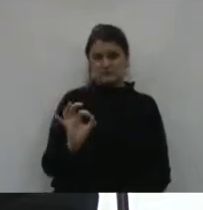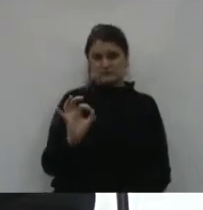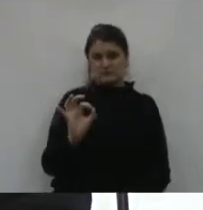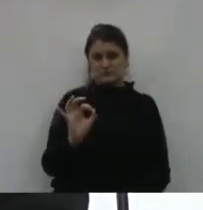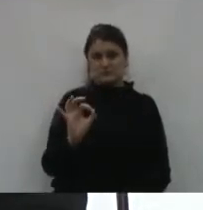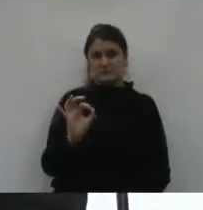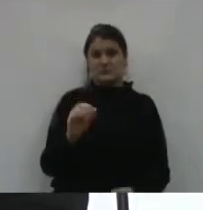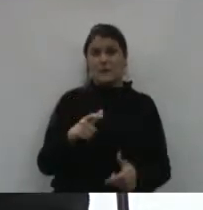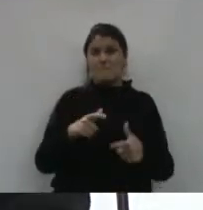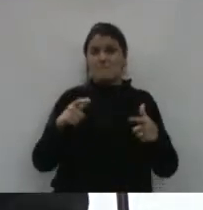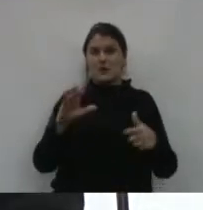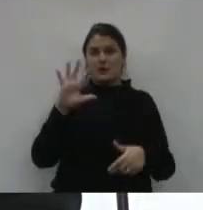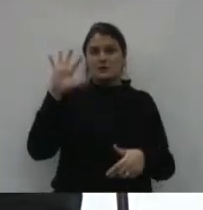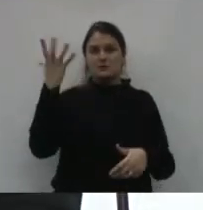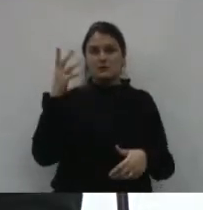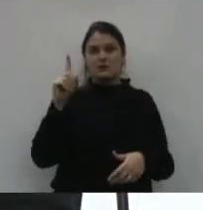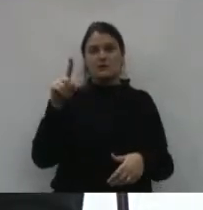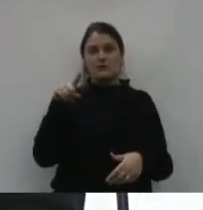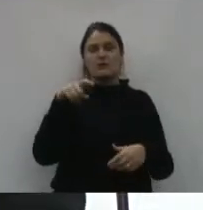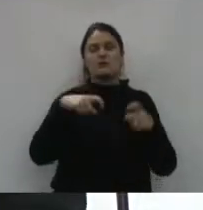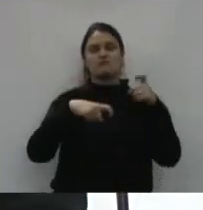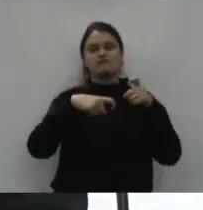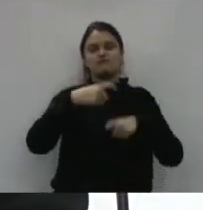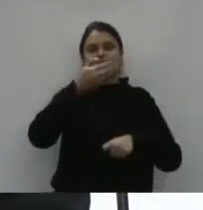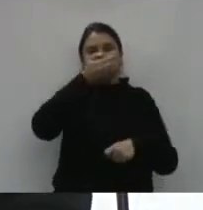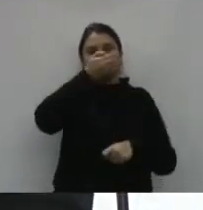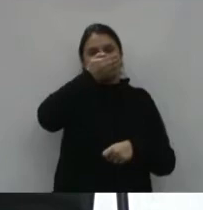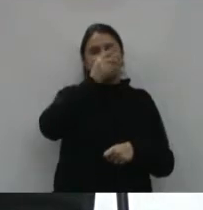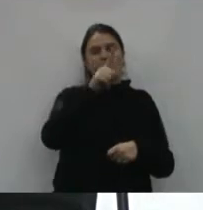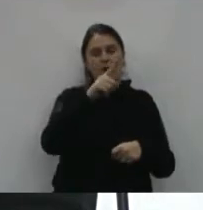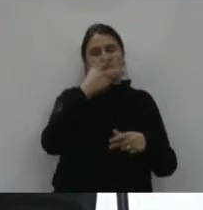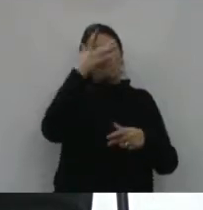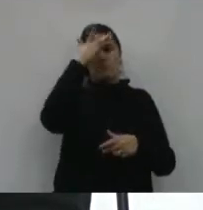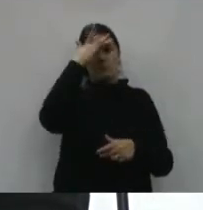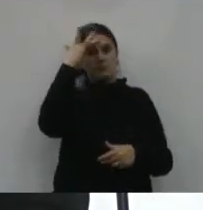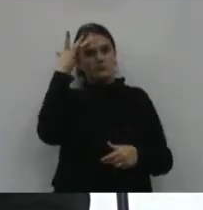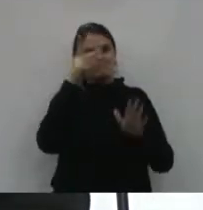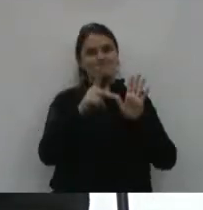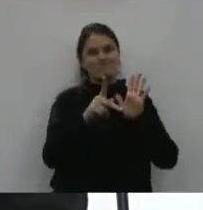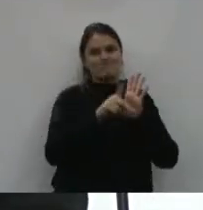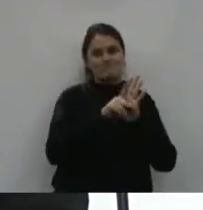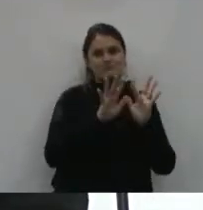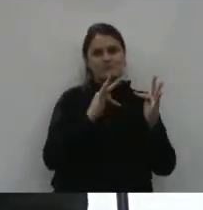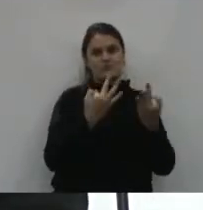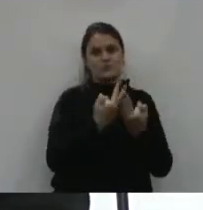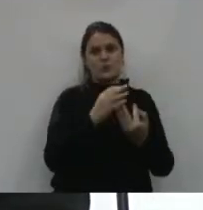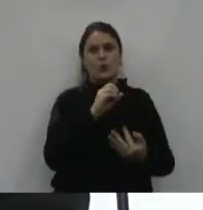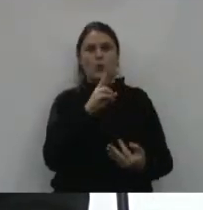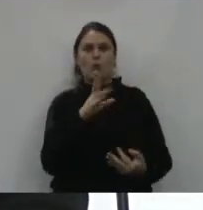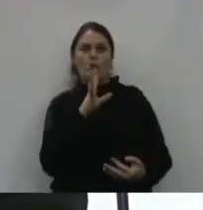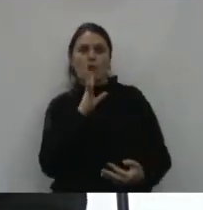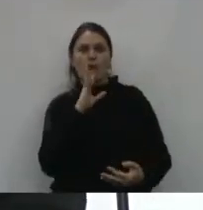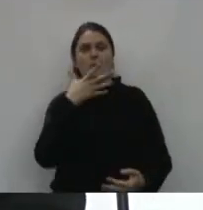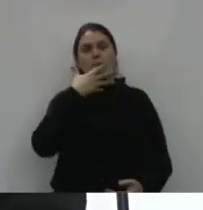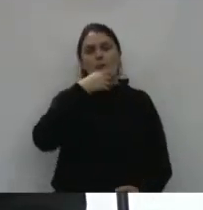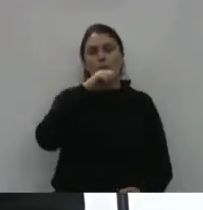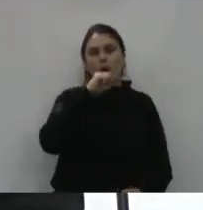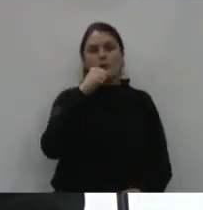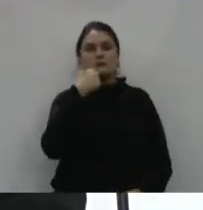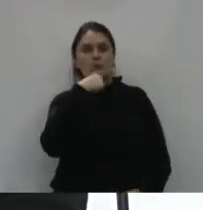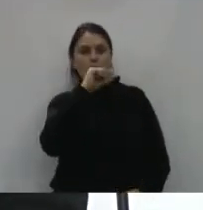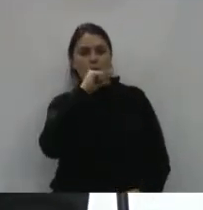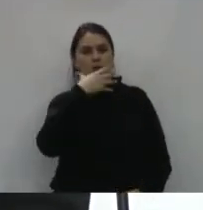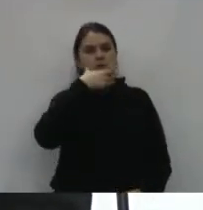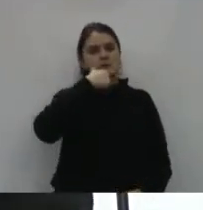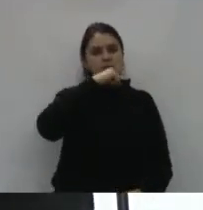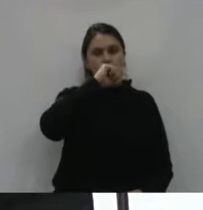casos registrados na maioria das vezes as crianças e adolescentes são sexualmente abusados por pessoas que já conhecem como pai e mãe